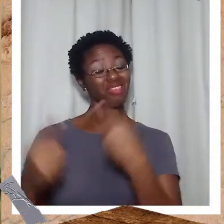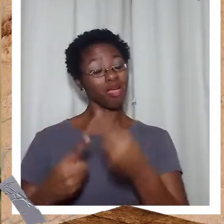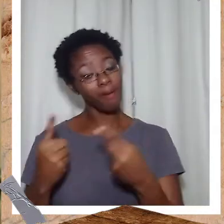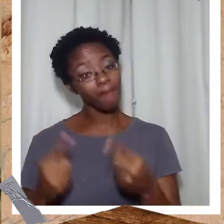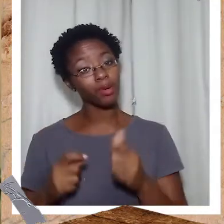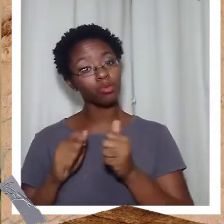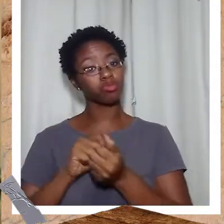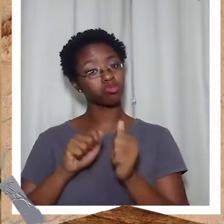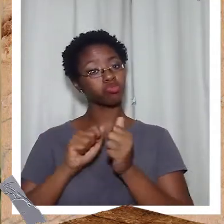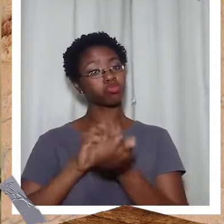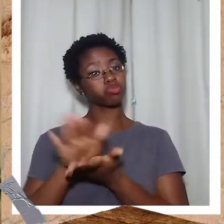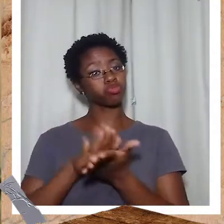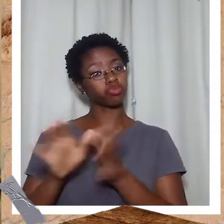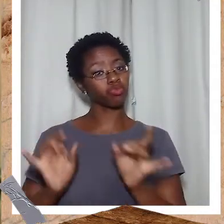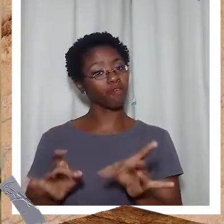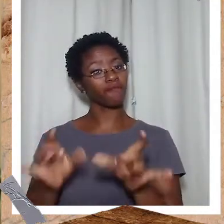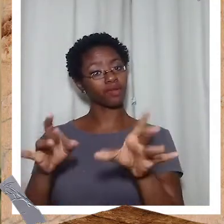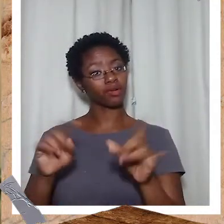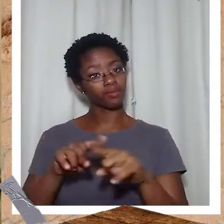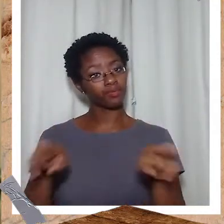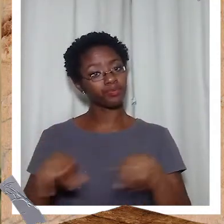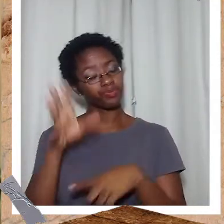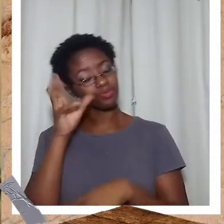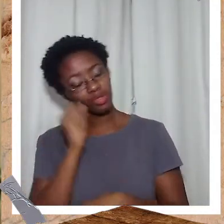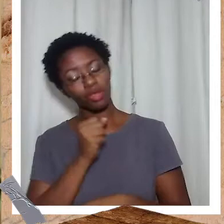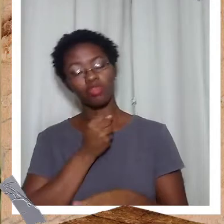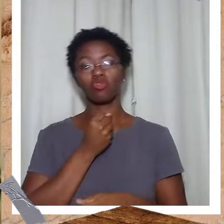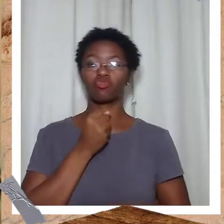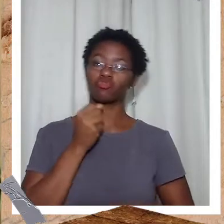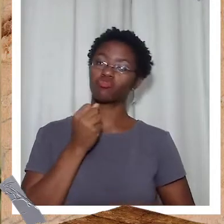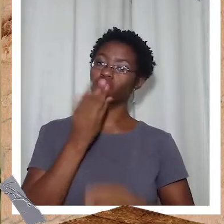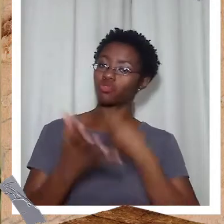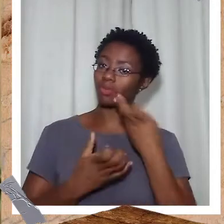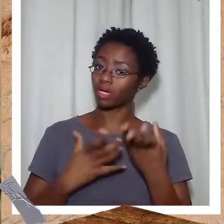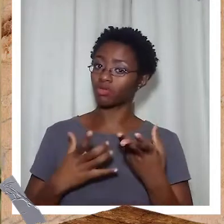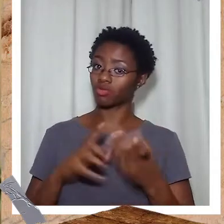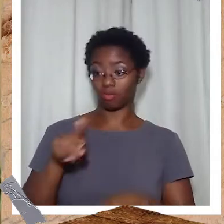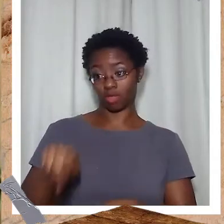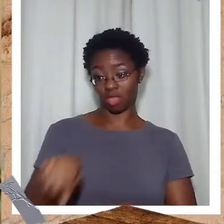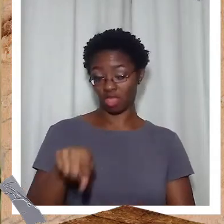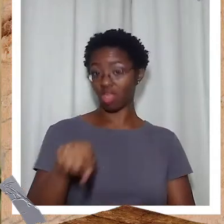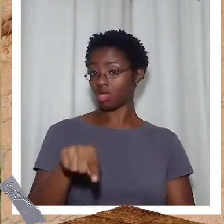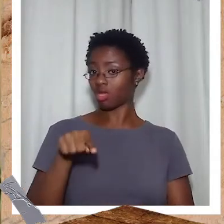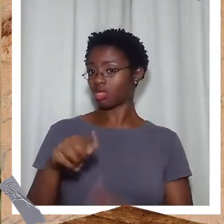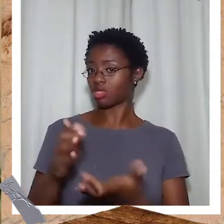do conhecido Quarto de Despejo. O Quarto de Despejo teve um sucesso estrondoso,